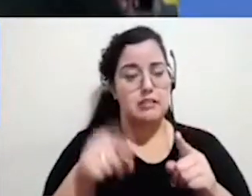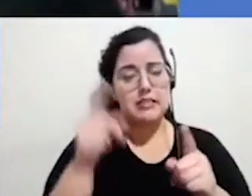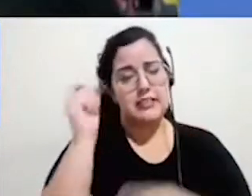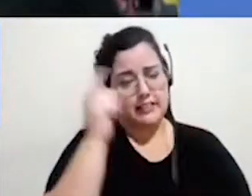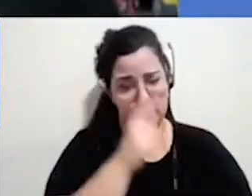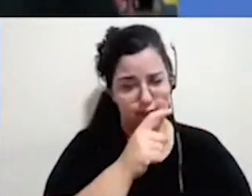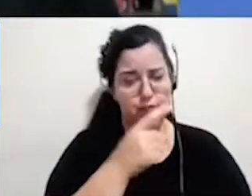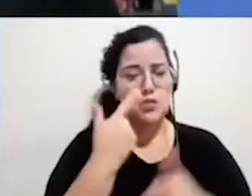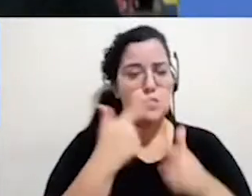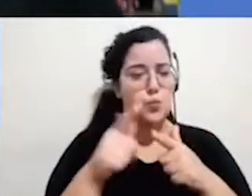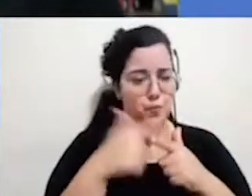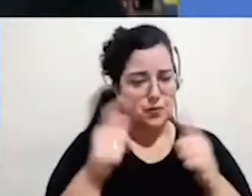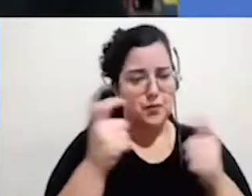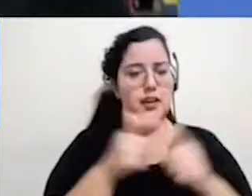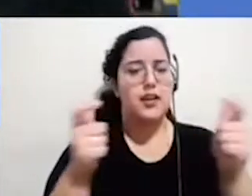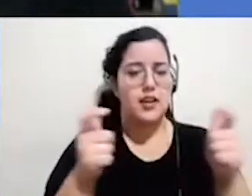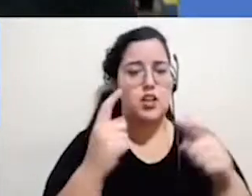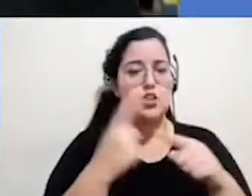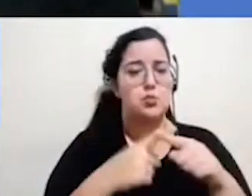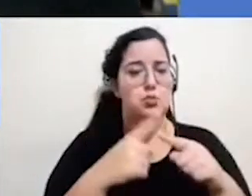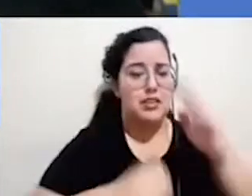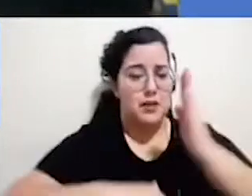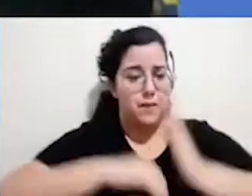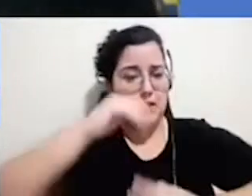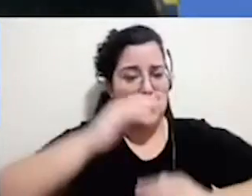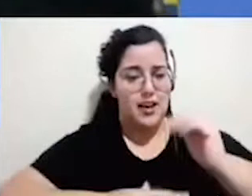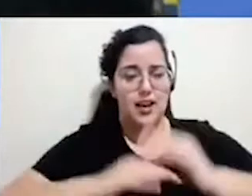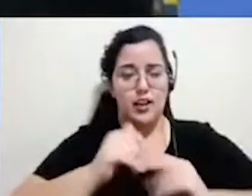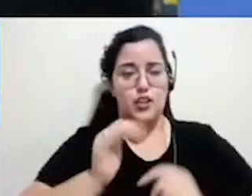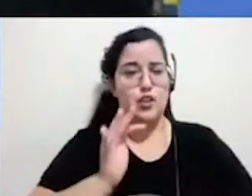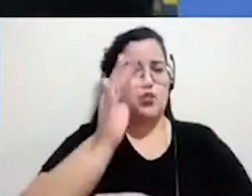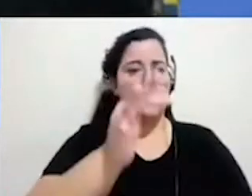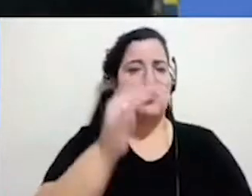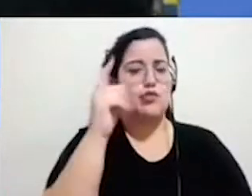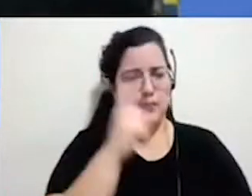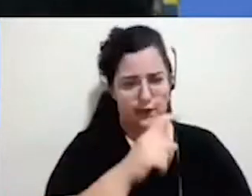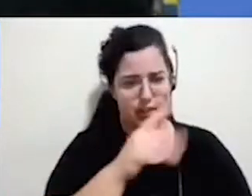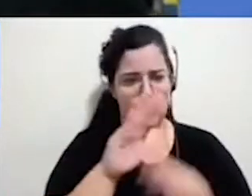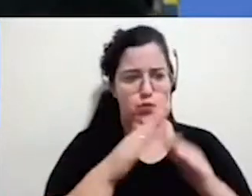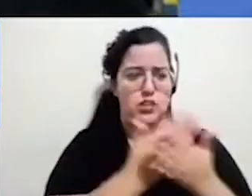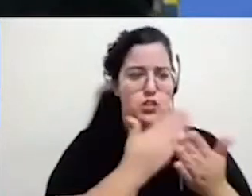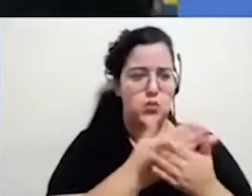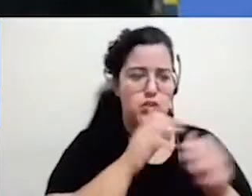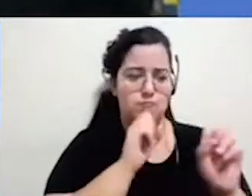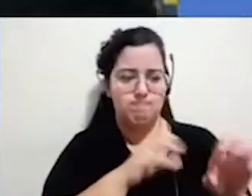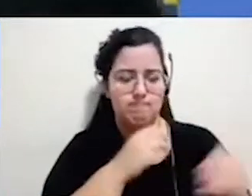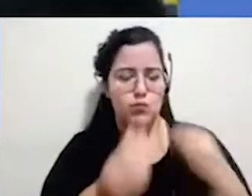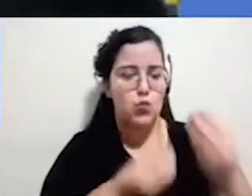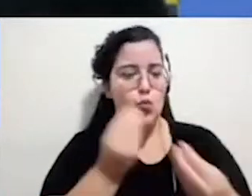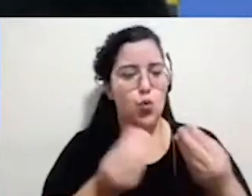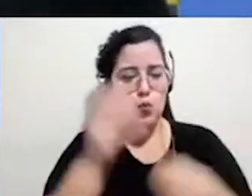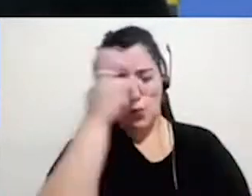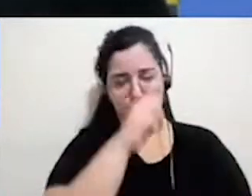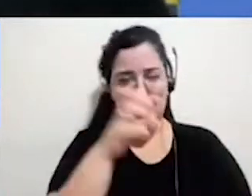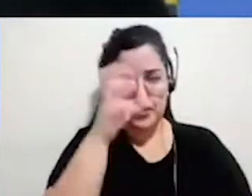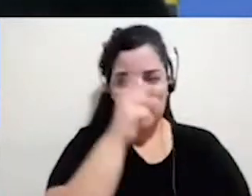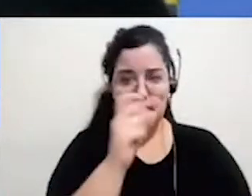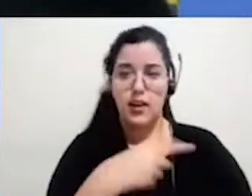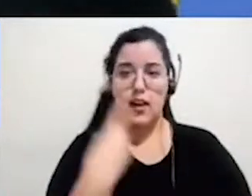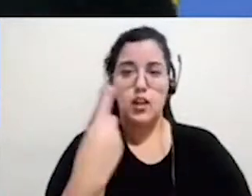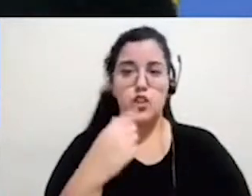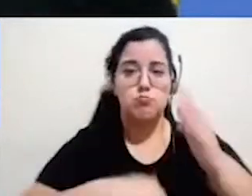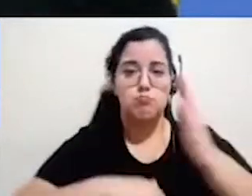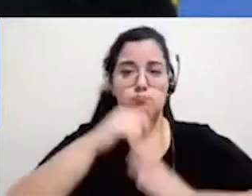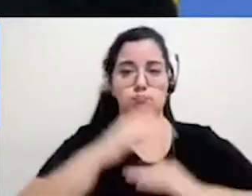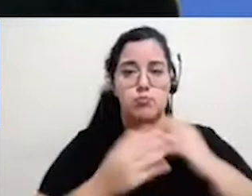entre a prática, a teoria, o futuro. E eu queria te ouvir, como é que a gente conserta, ou pelo menos